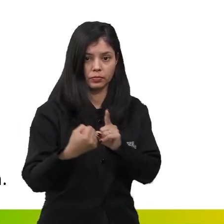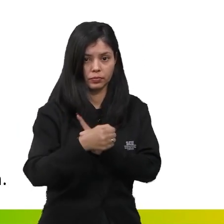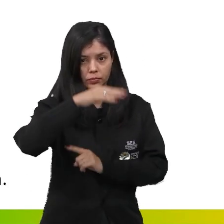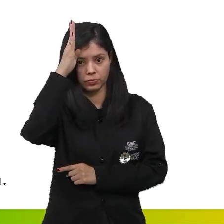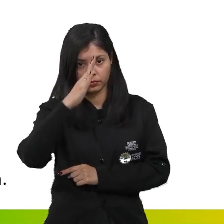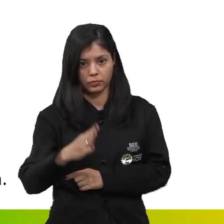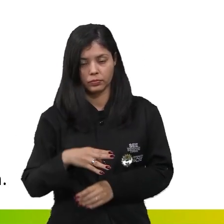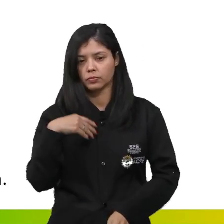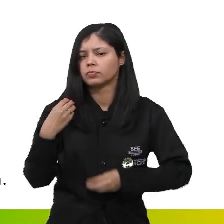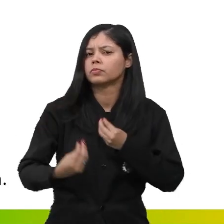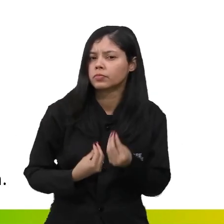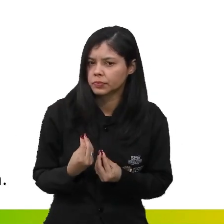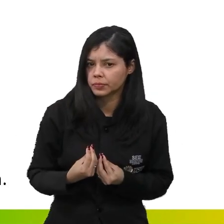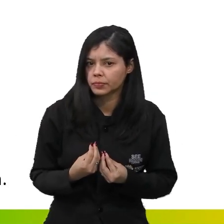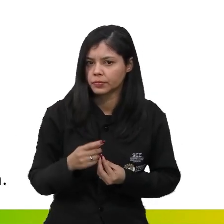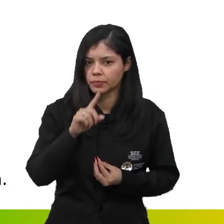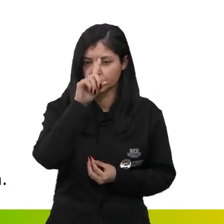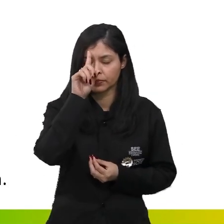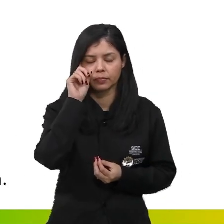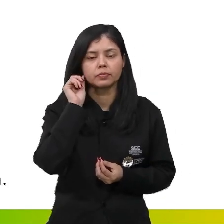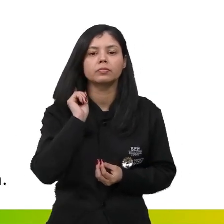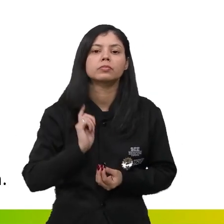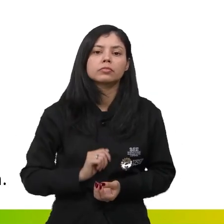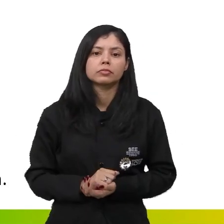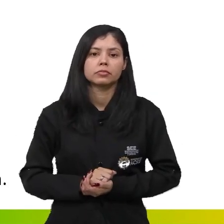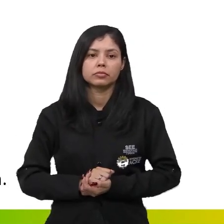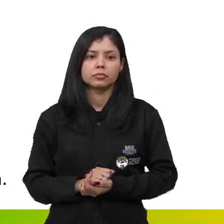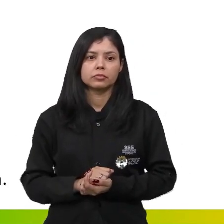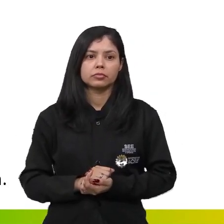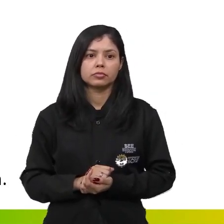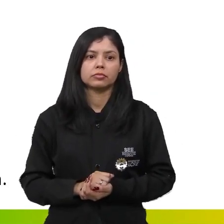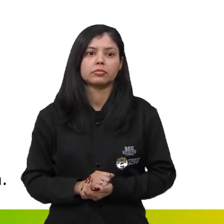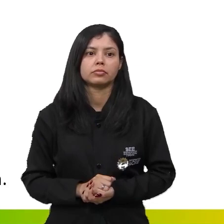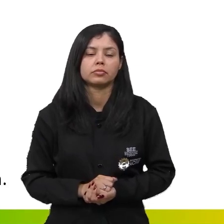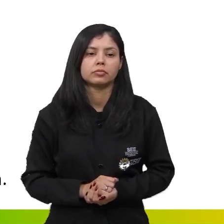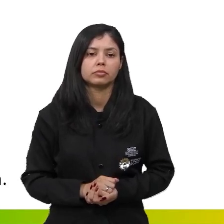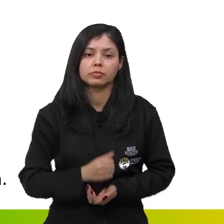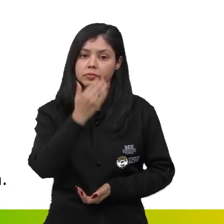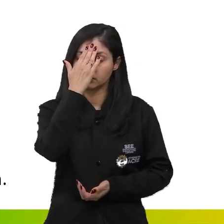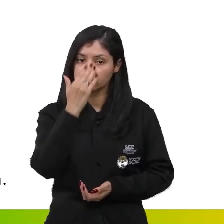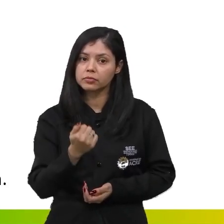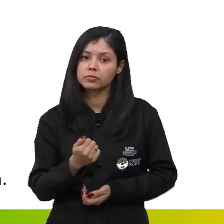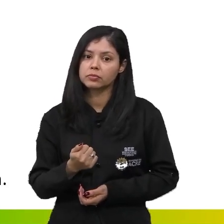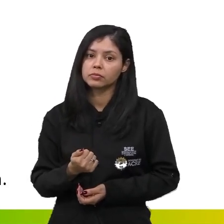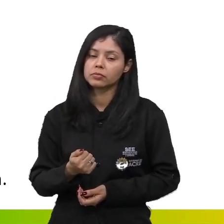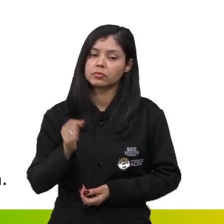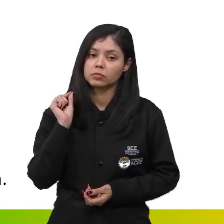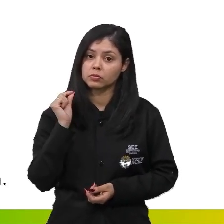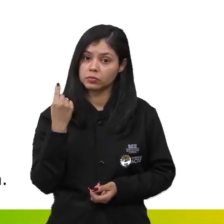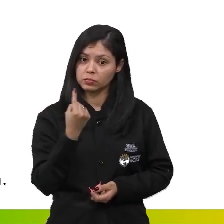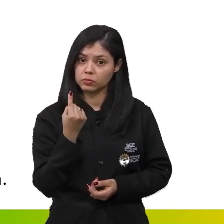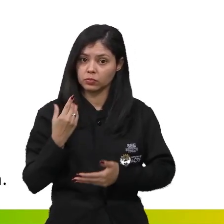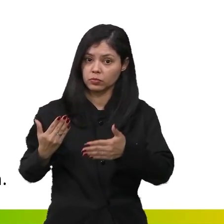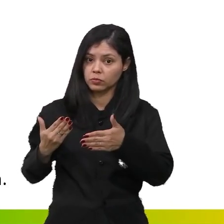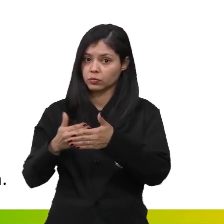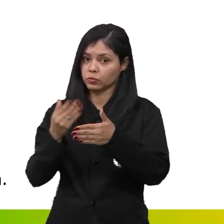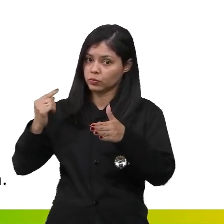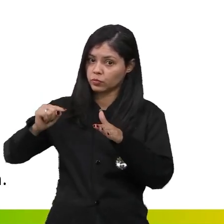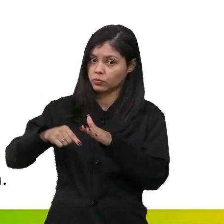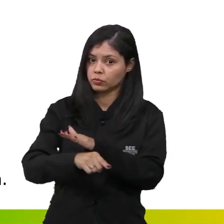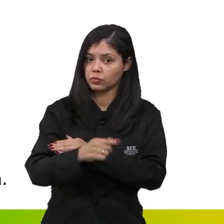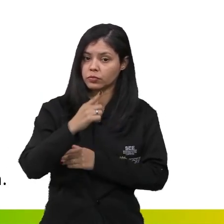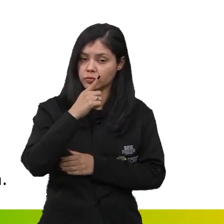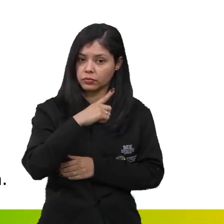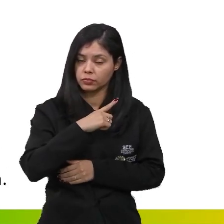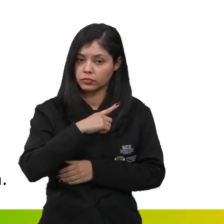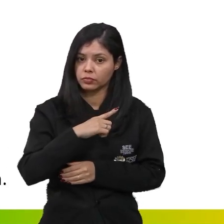profundos na sociedade brasileira. Como? Agora a questão quer saber um desses impactos profundos